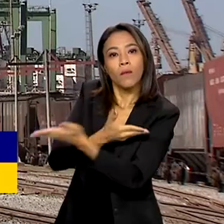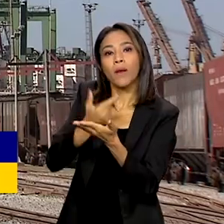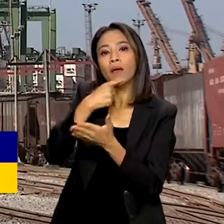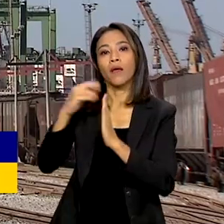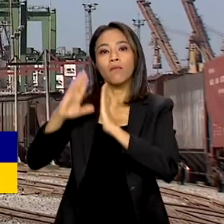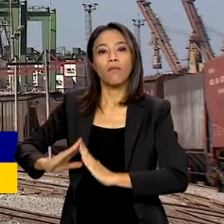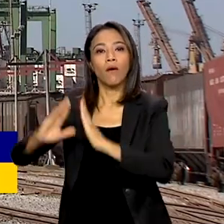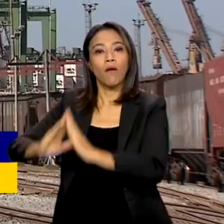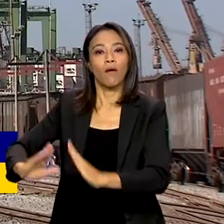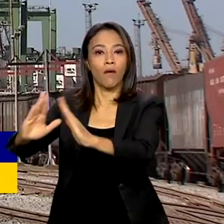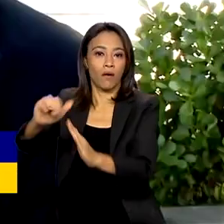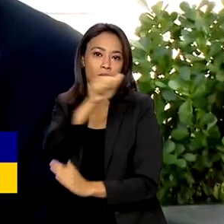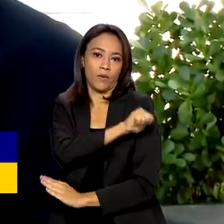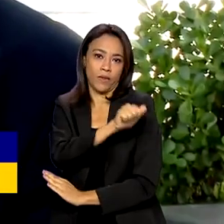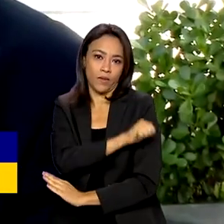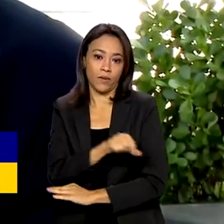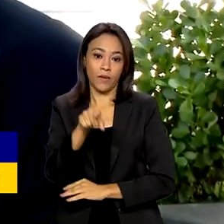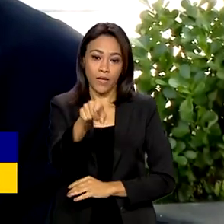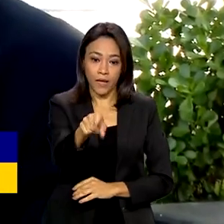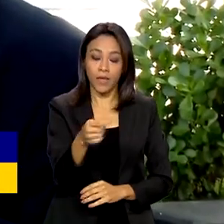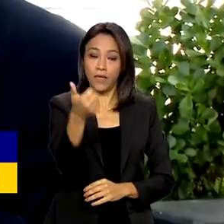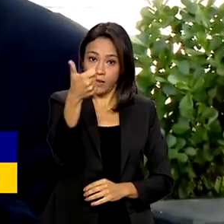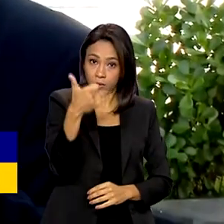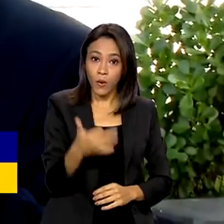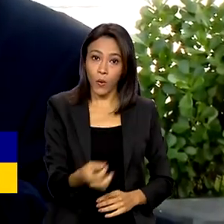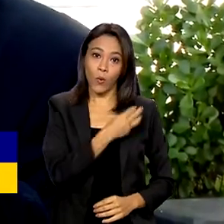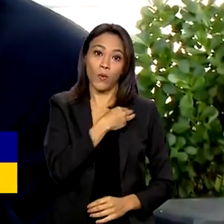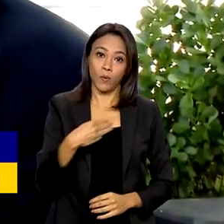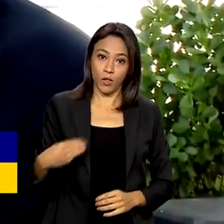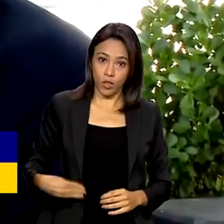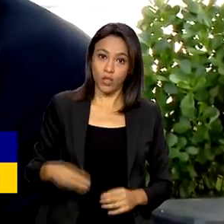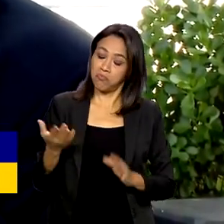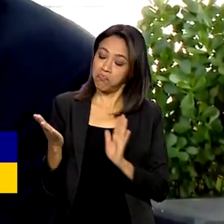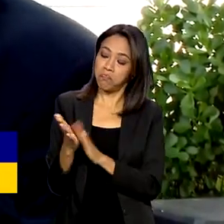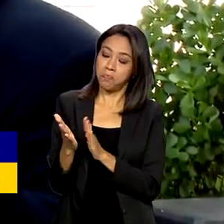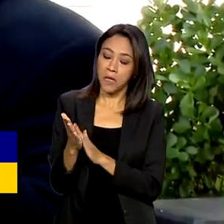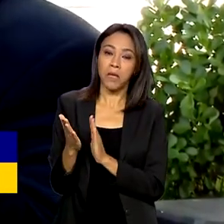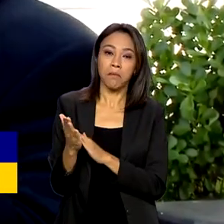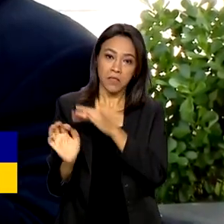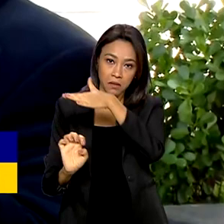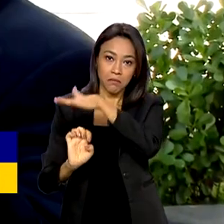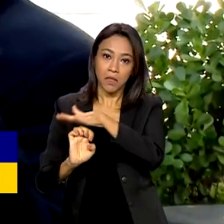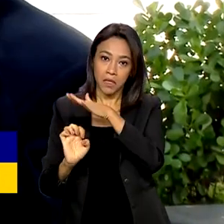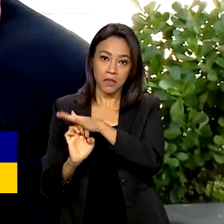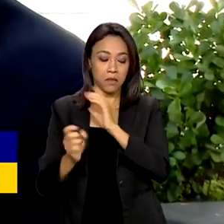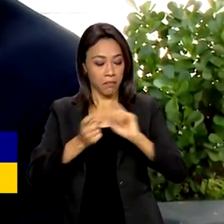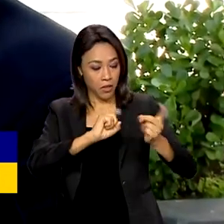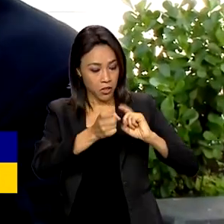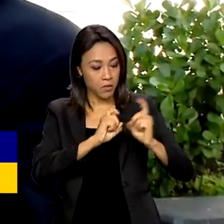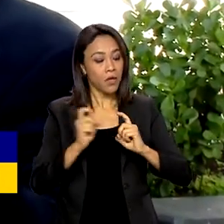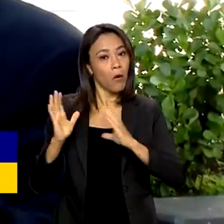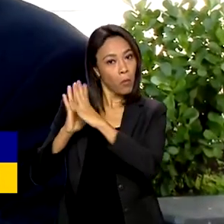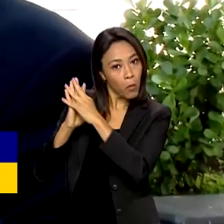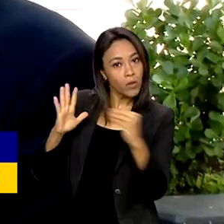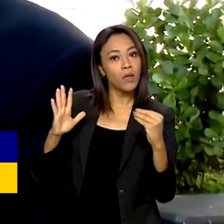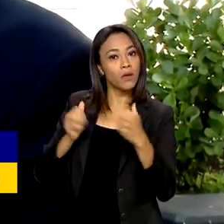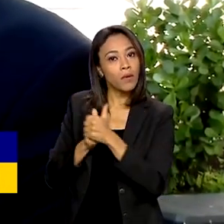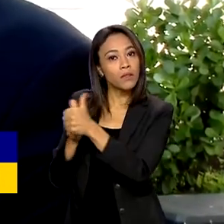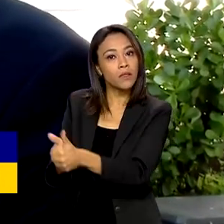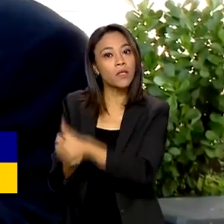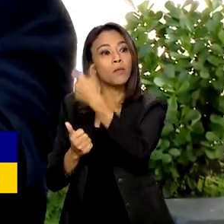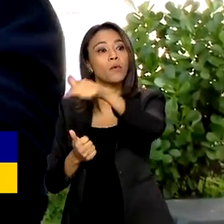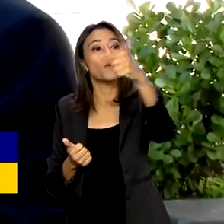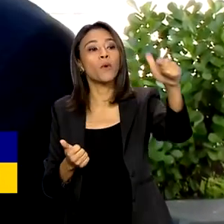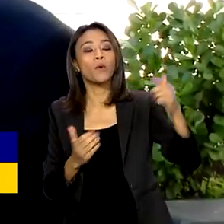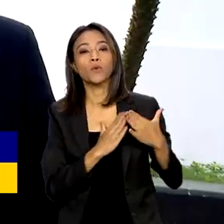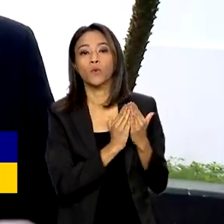Otimista com os planos da diretoria, o ministro elogiou a iniciativa e disse que é um exemplo a ser seguido por outros